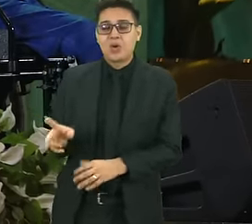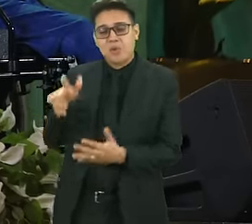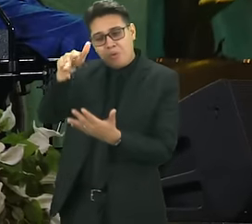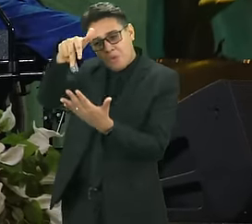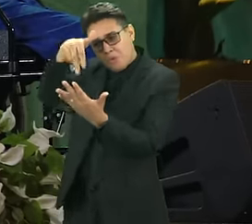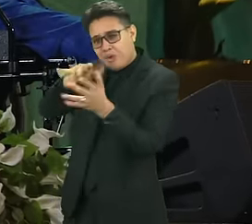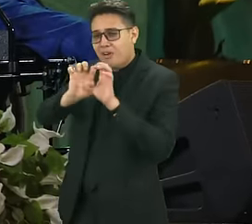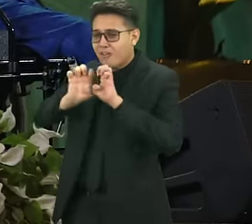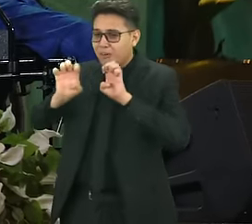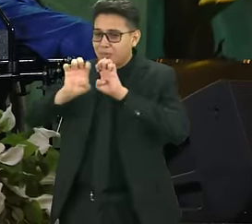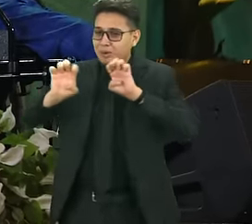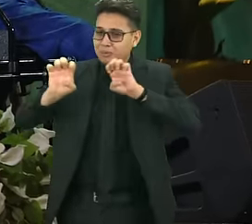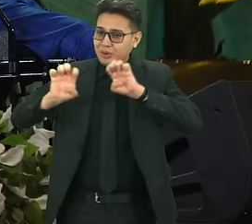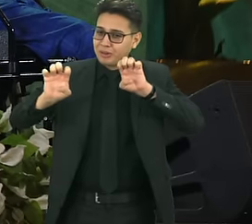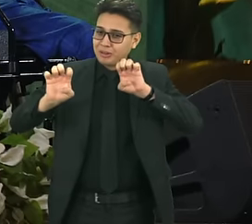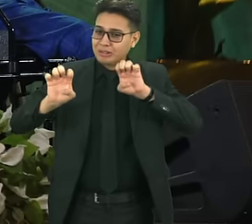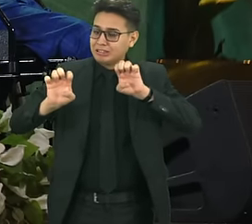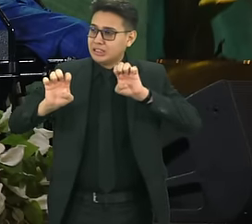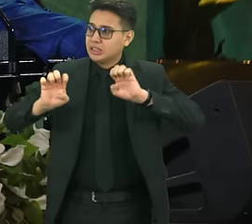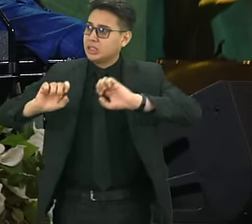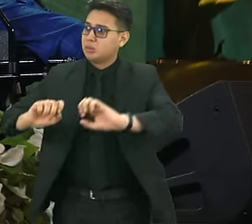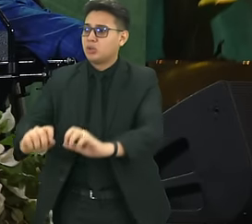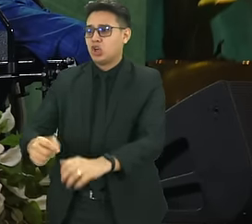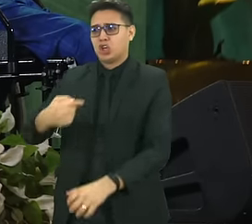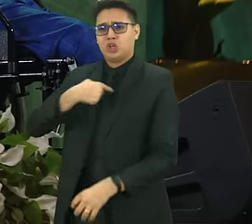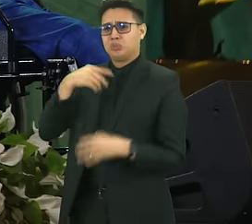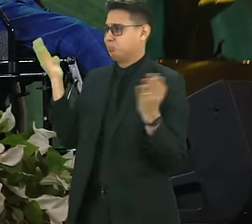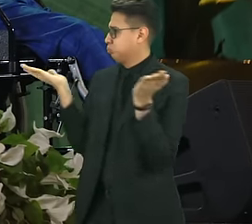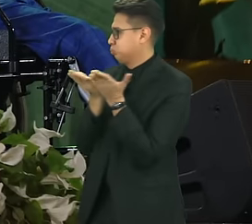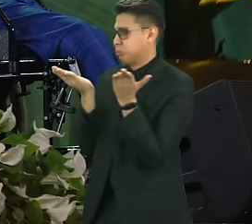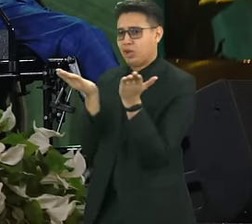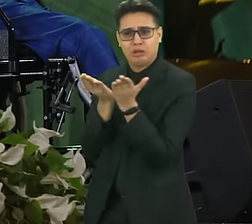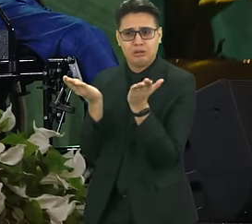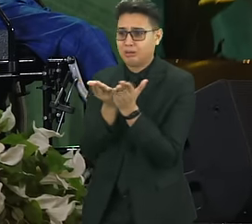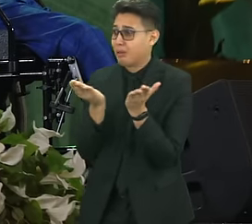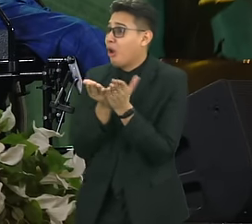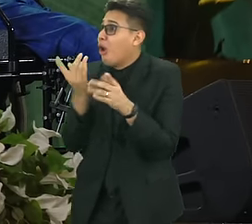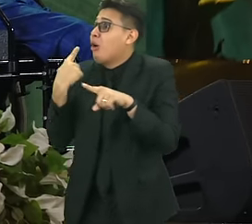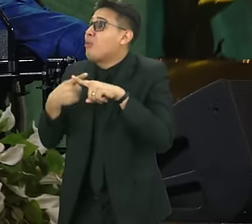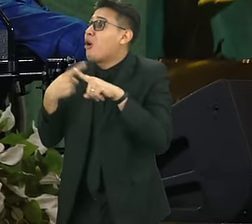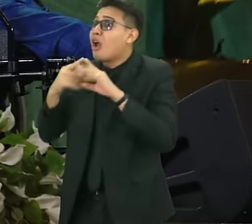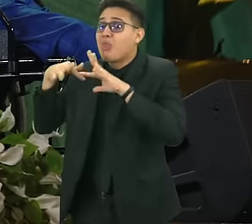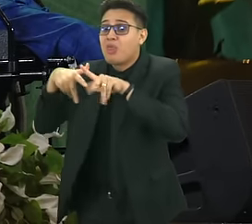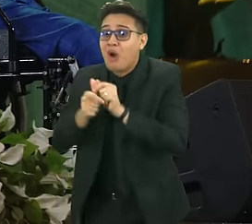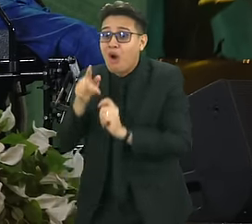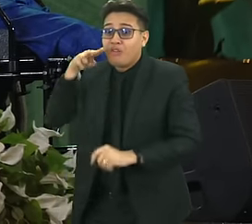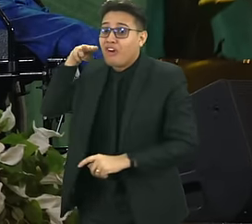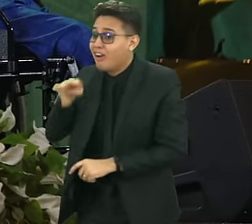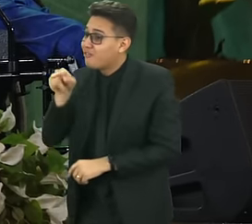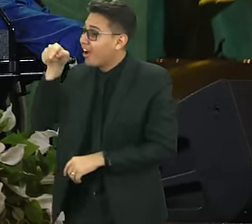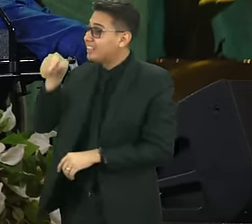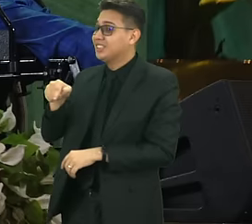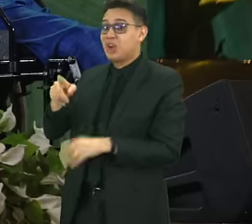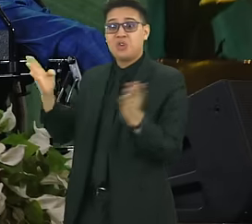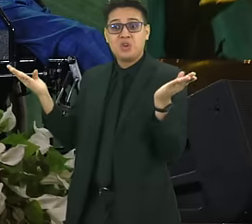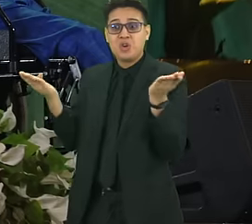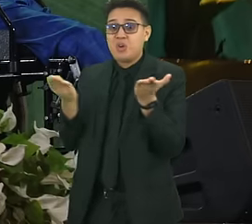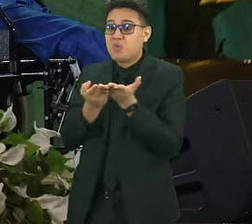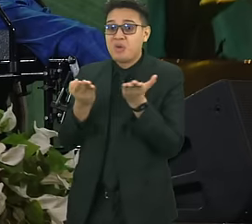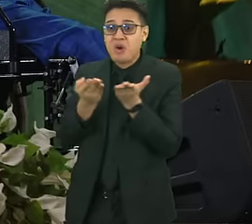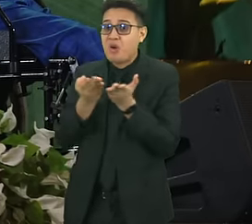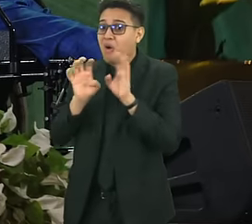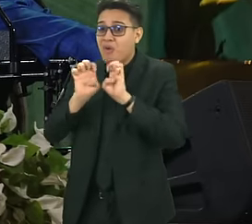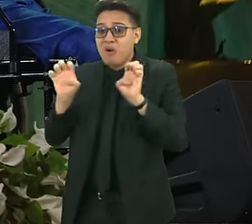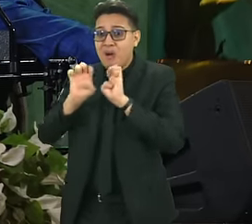para Jesus: olha, então eu não sou crente, porque tudo que eu estou vendo aqui no Evangelho, eu